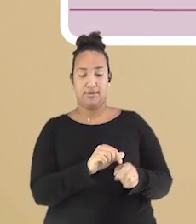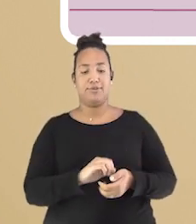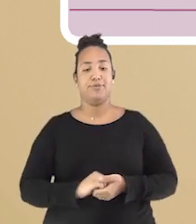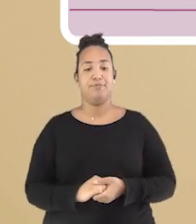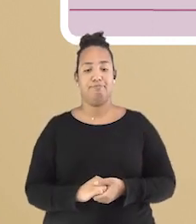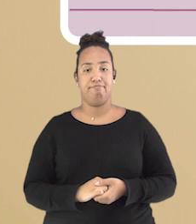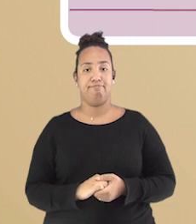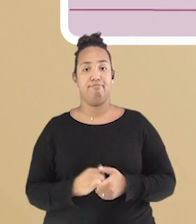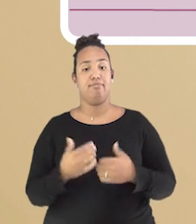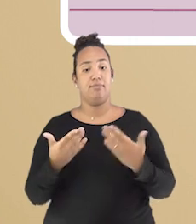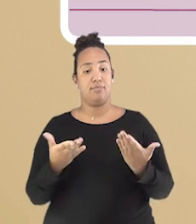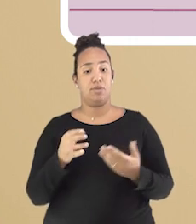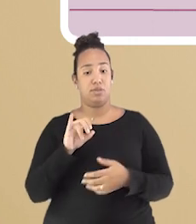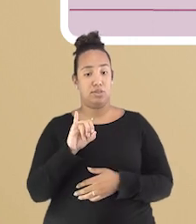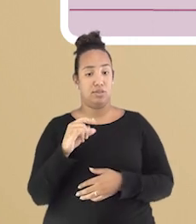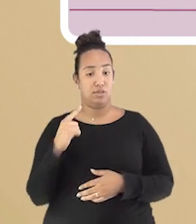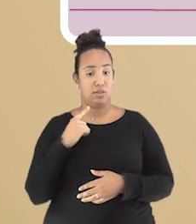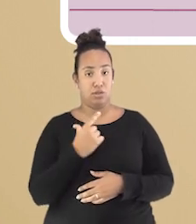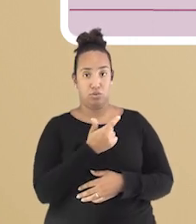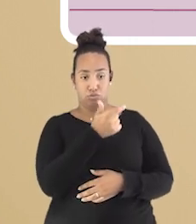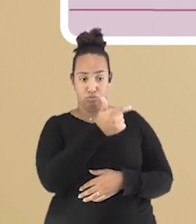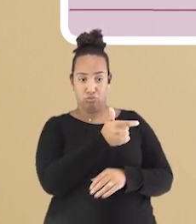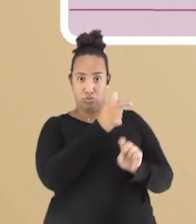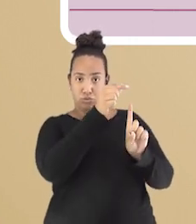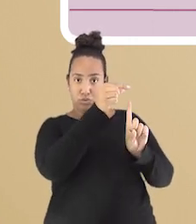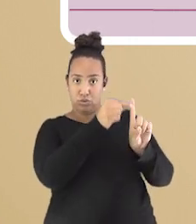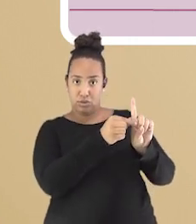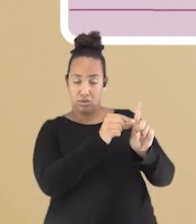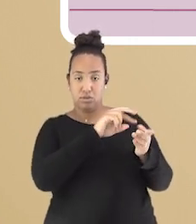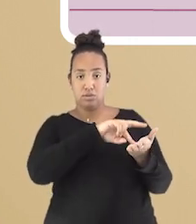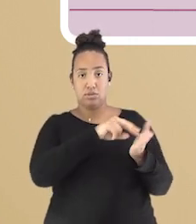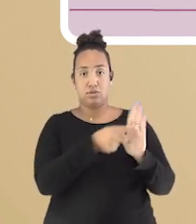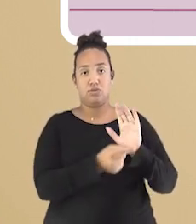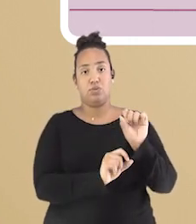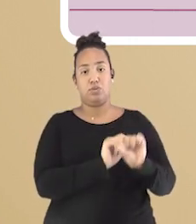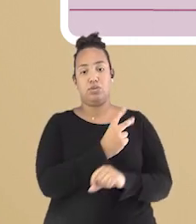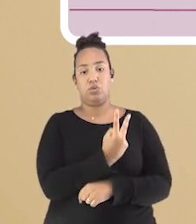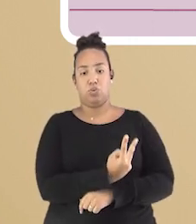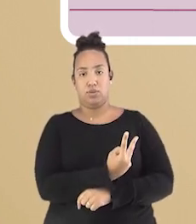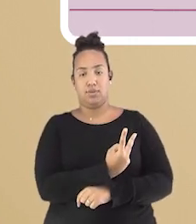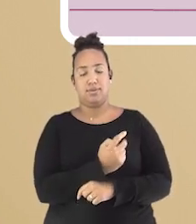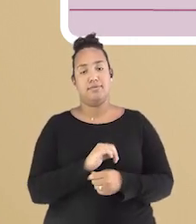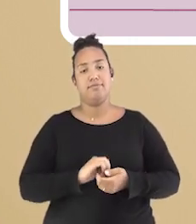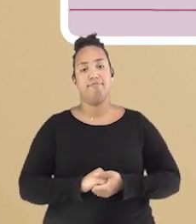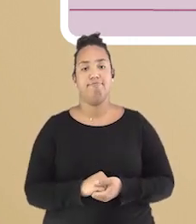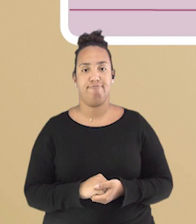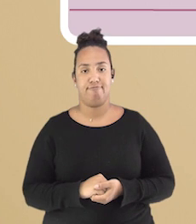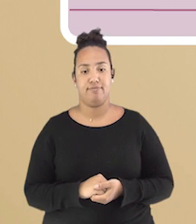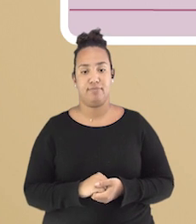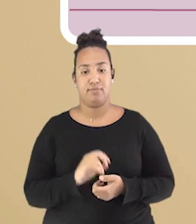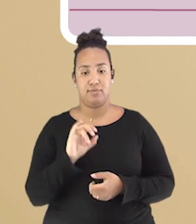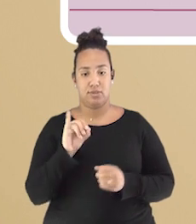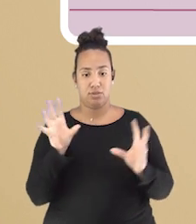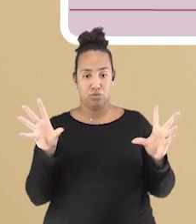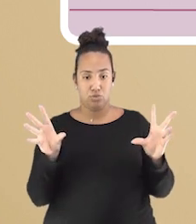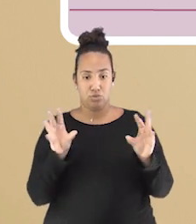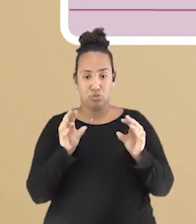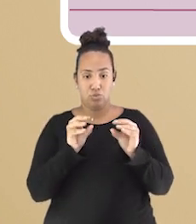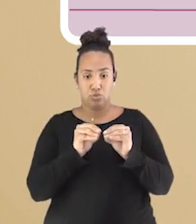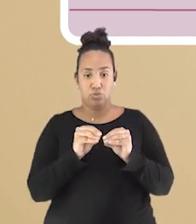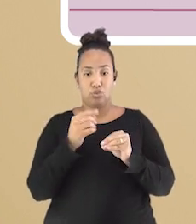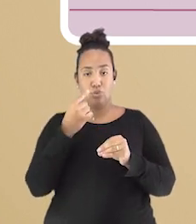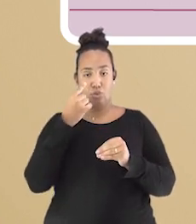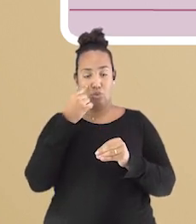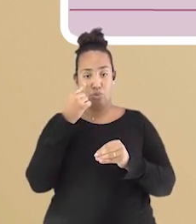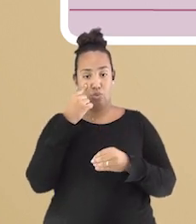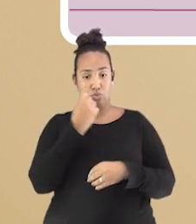Então, se temos 2 unidades, corresponde a 2. Juntando tudo, podemos ler o